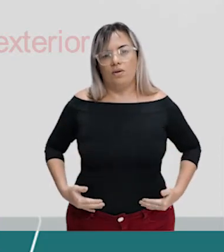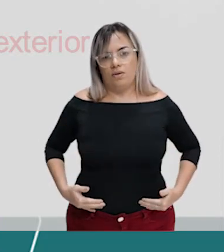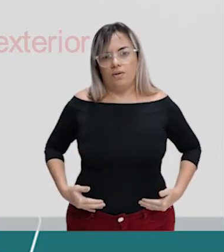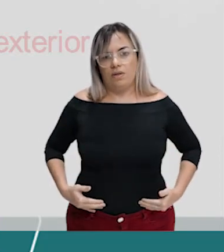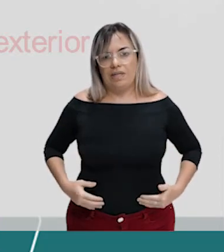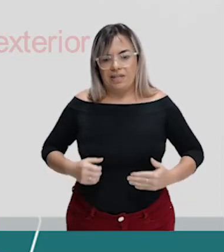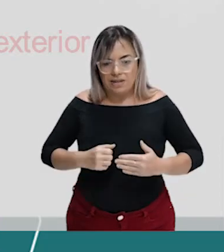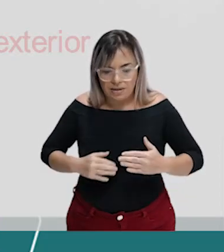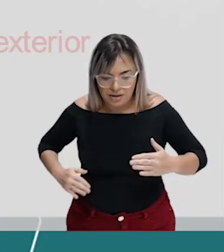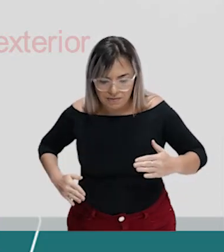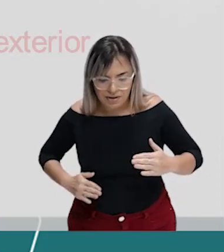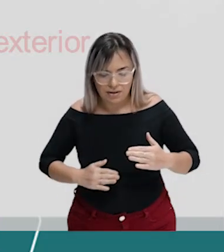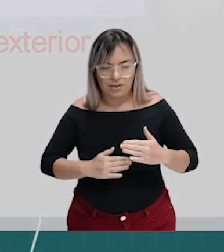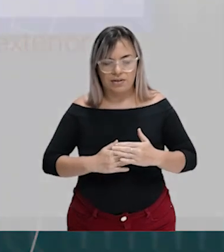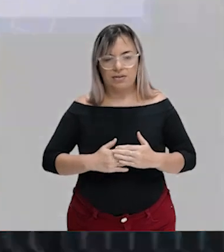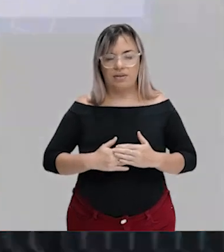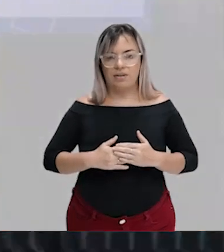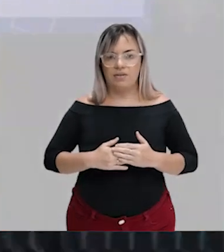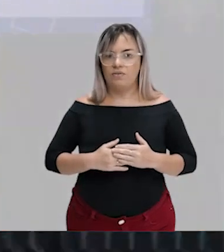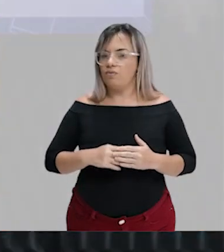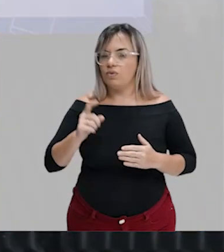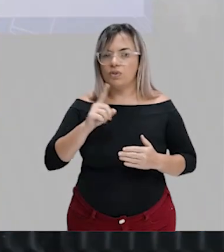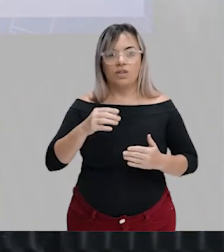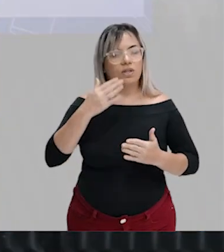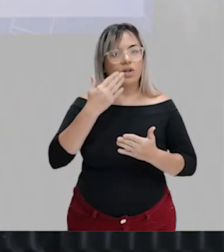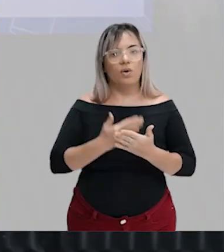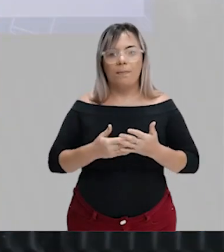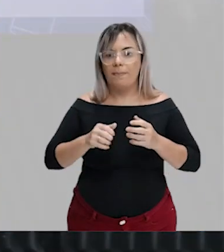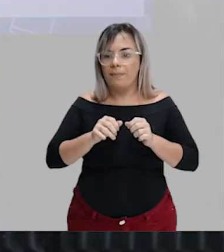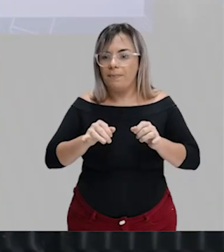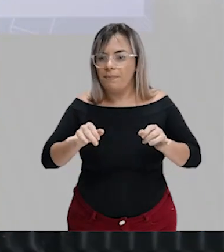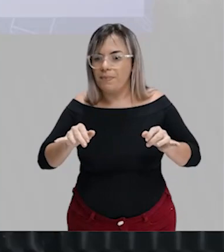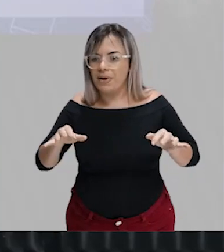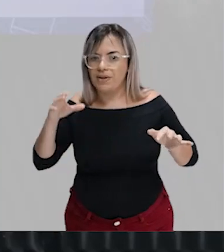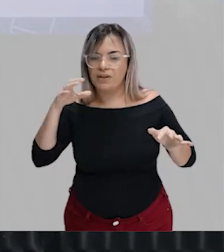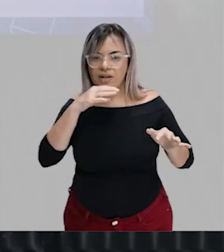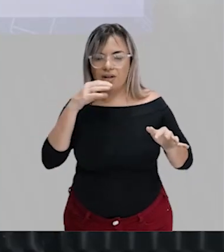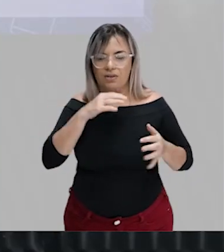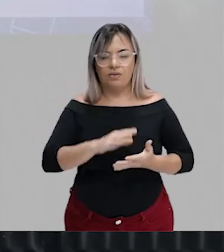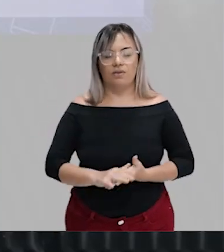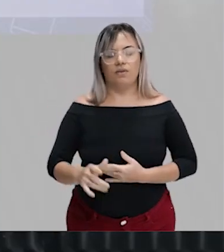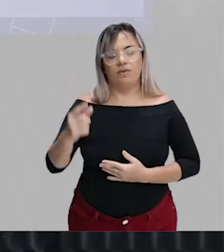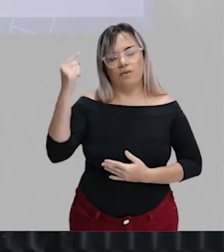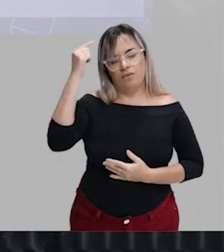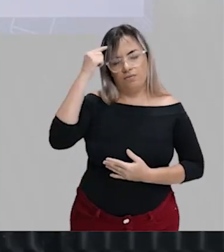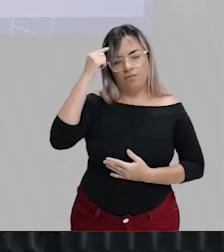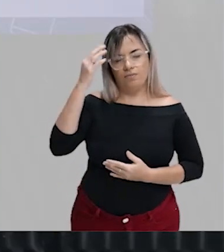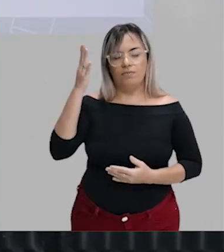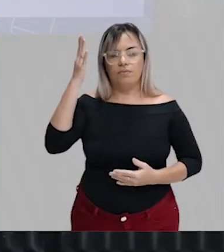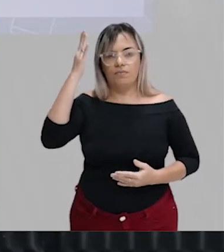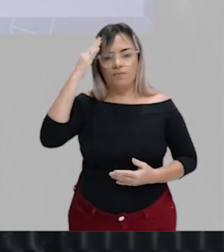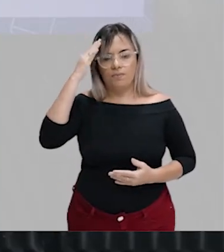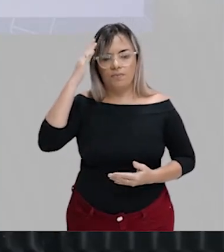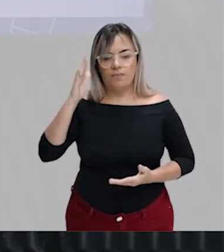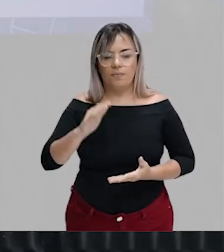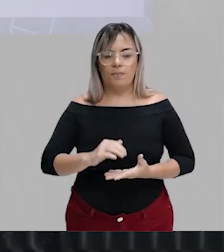meio externo. Certo? Vamos pensar o seguinte, né, para entender melhor. Vamos pensar o